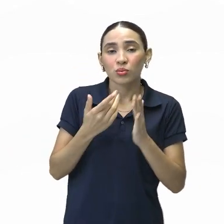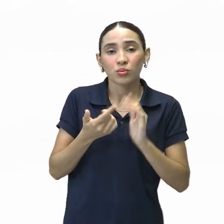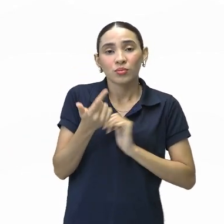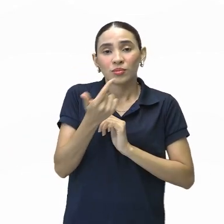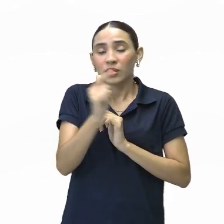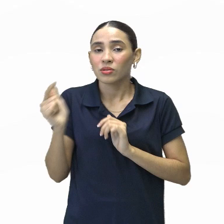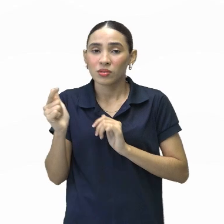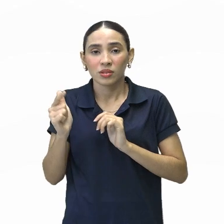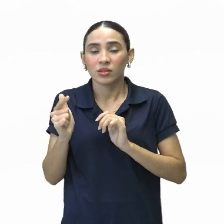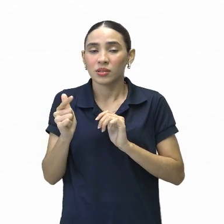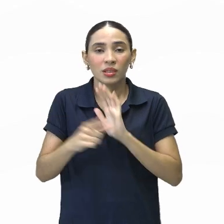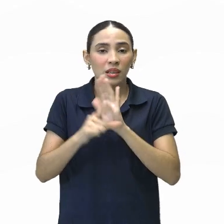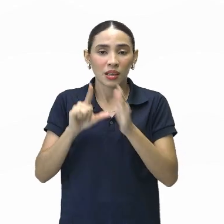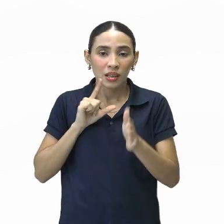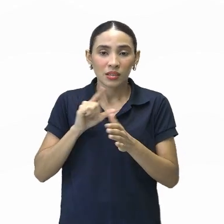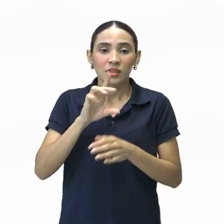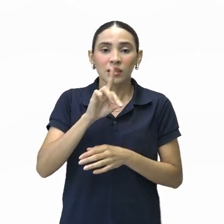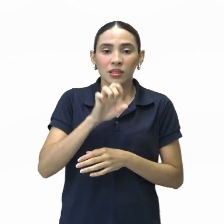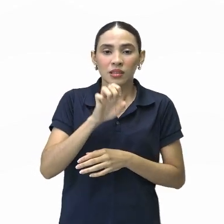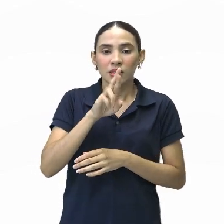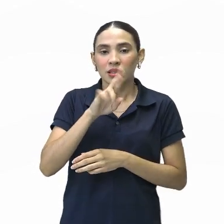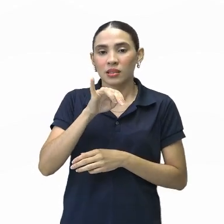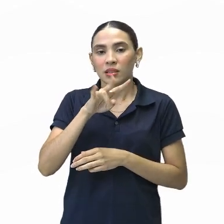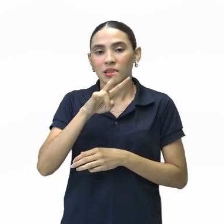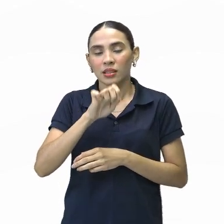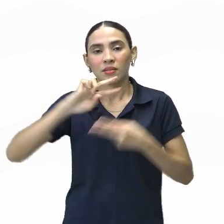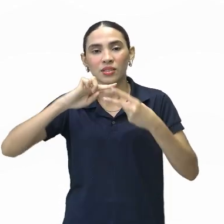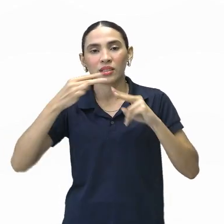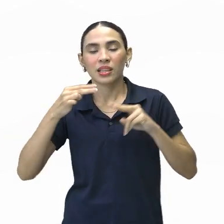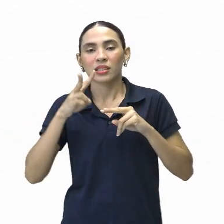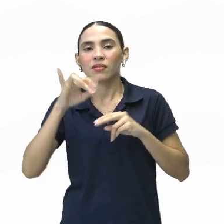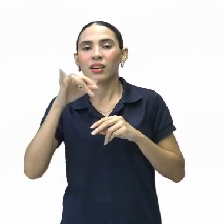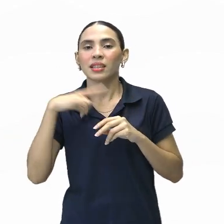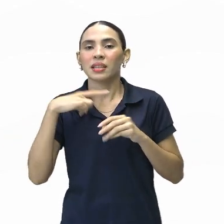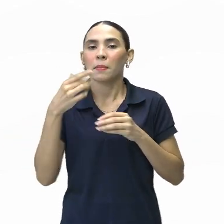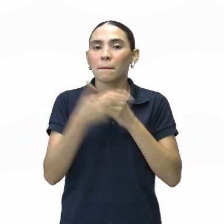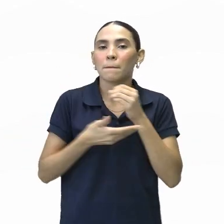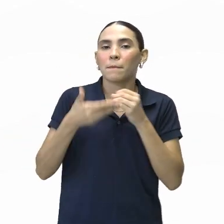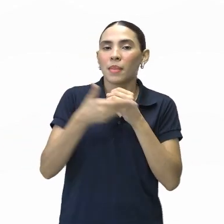de Darwin. A deriva genética ela está baseada, por exemplo,